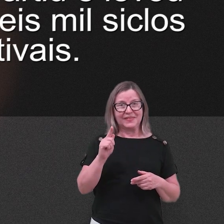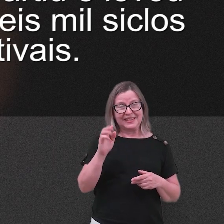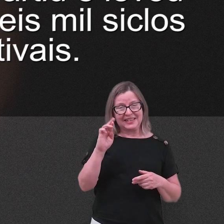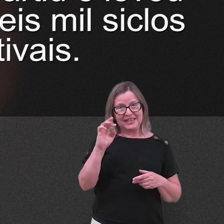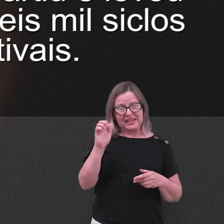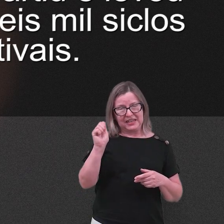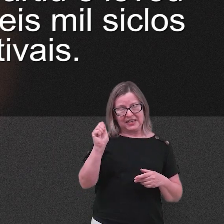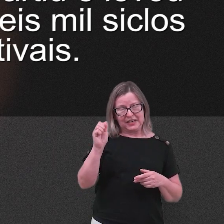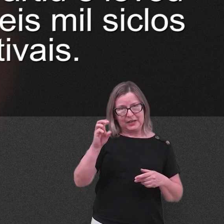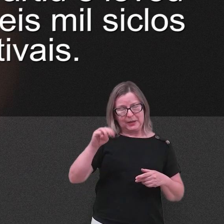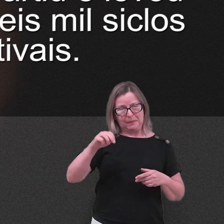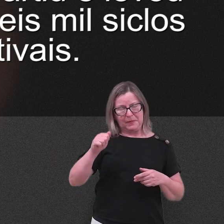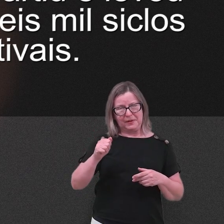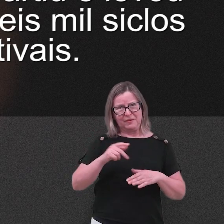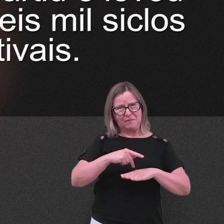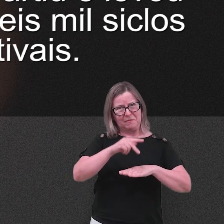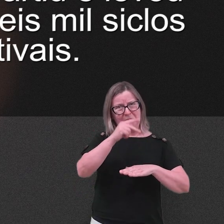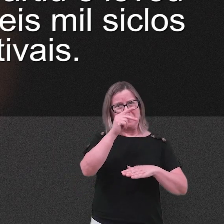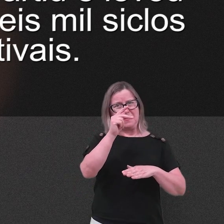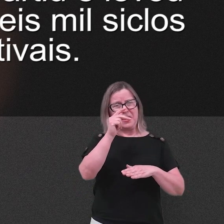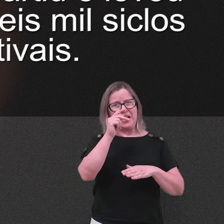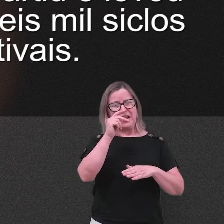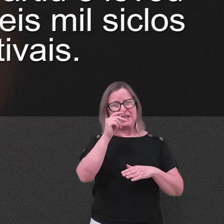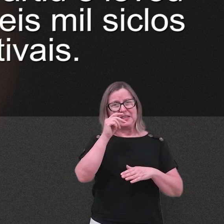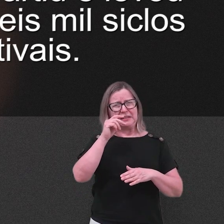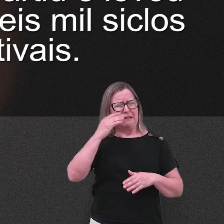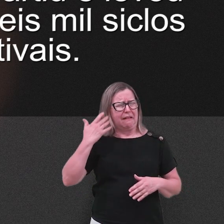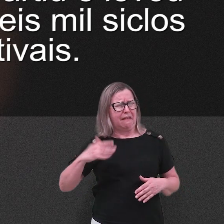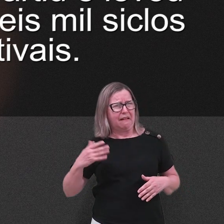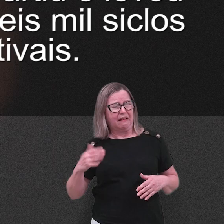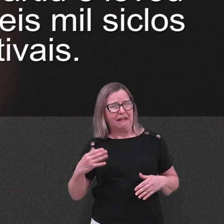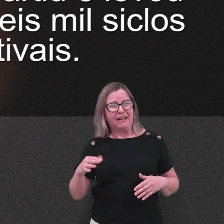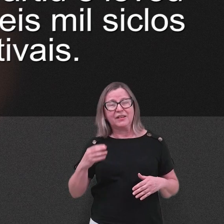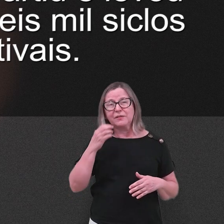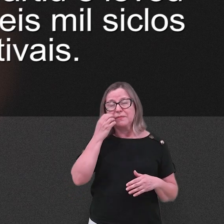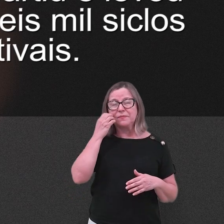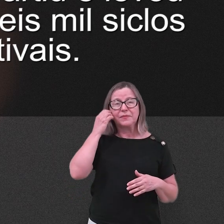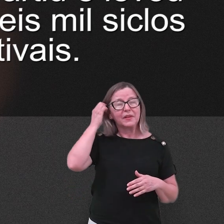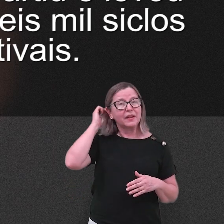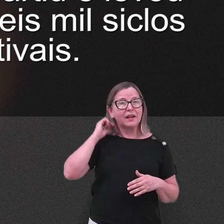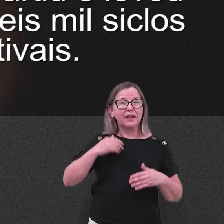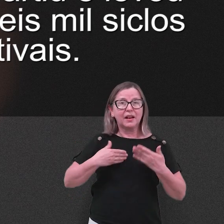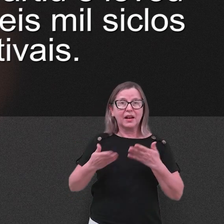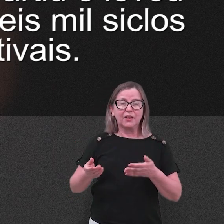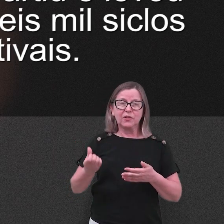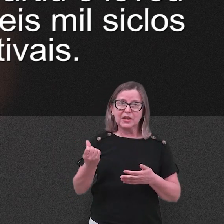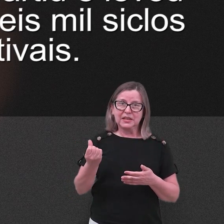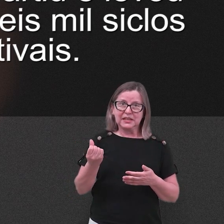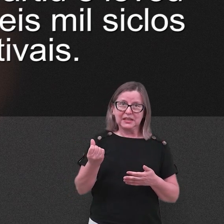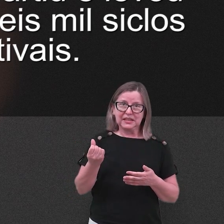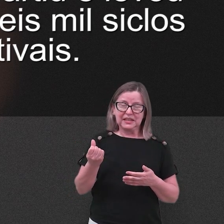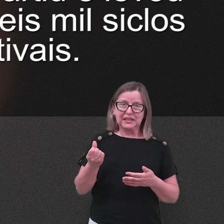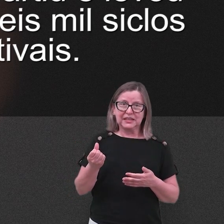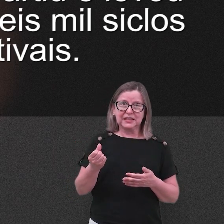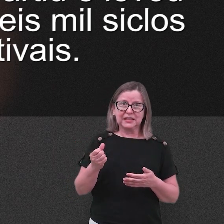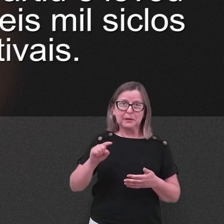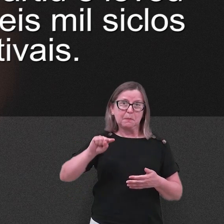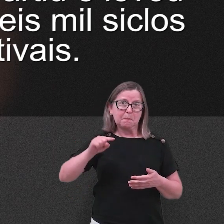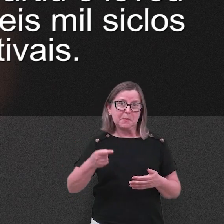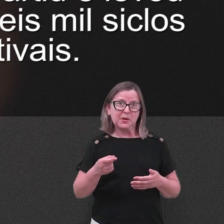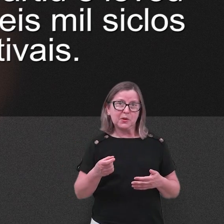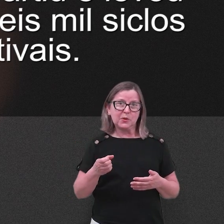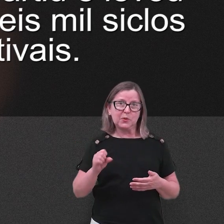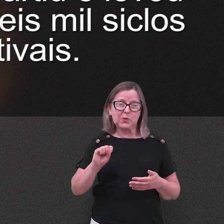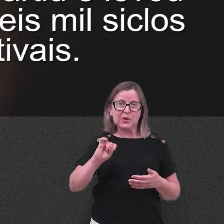quilos. Olha a conta. Olha, e 6.000 ciclos de ouro. Um ciclo equivale a 15